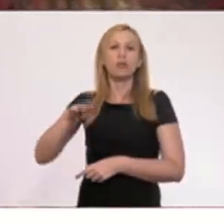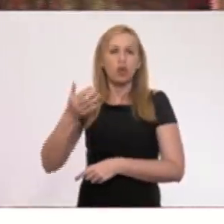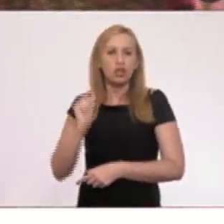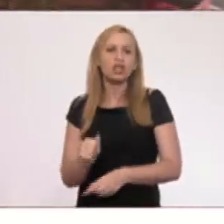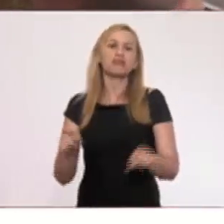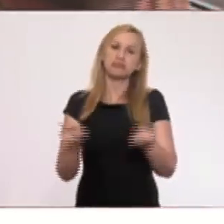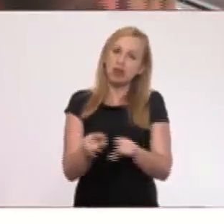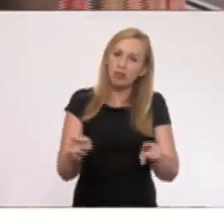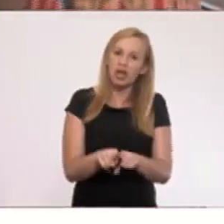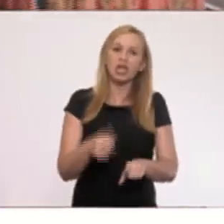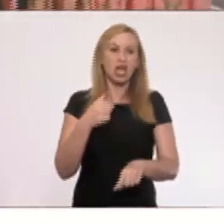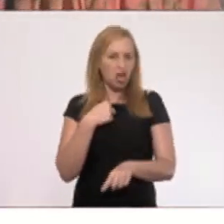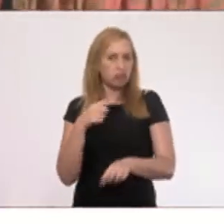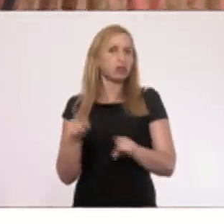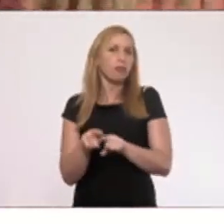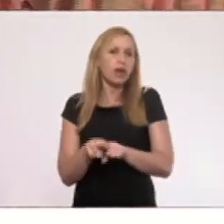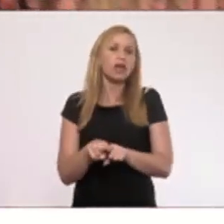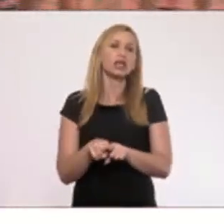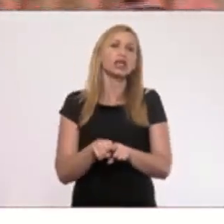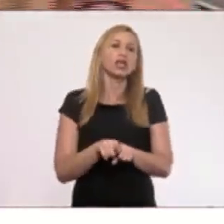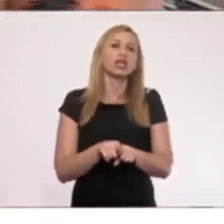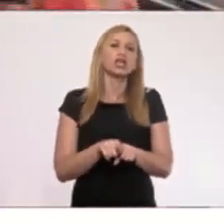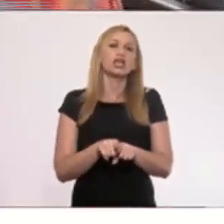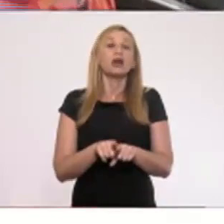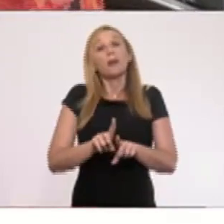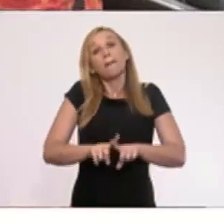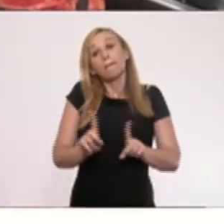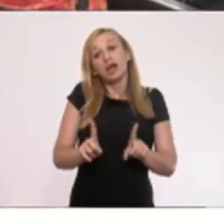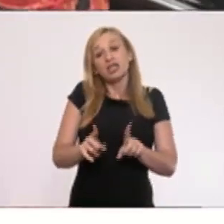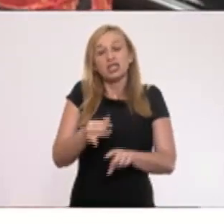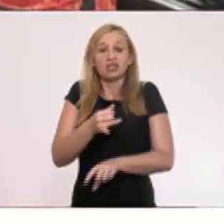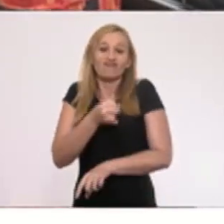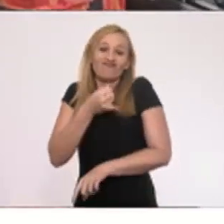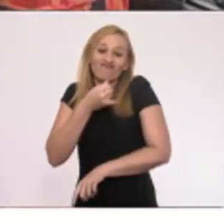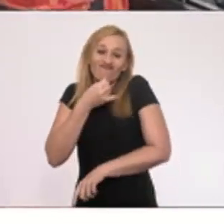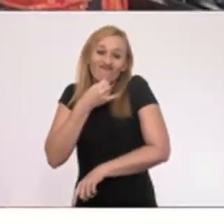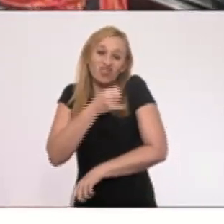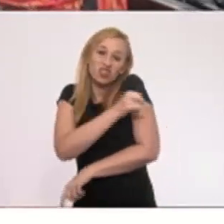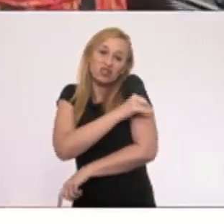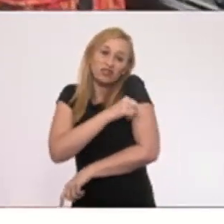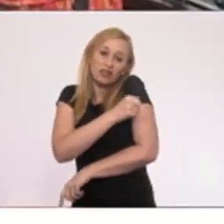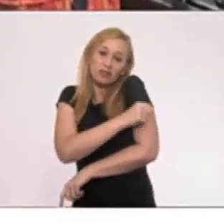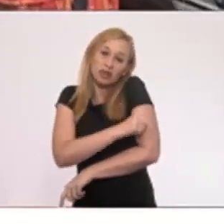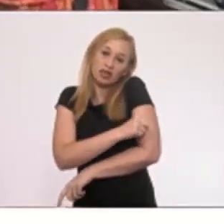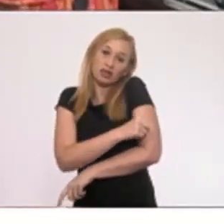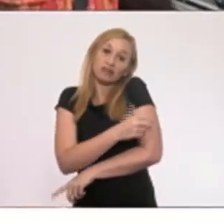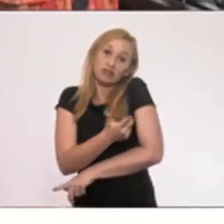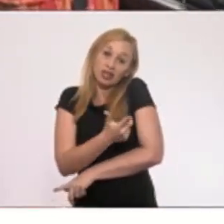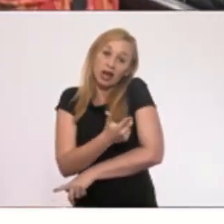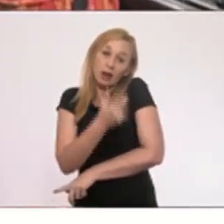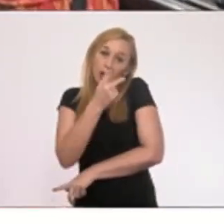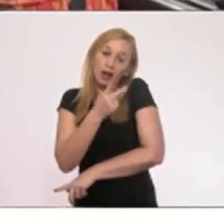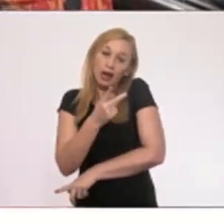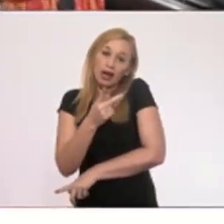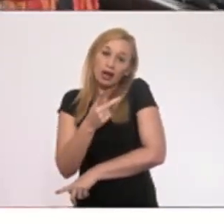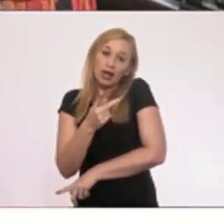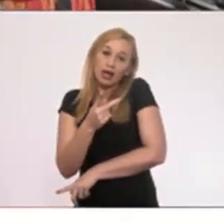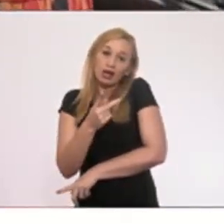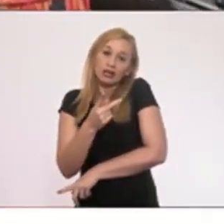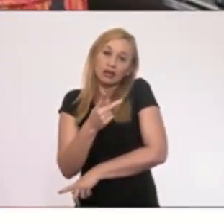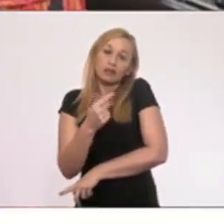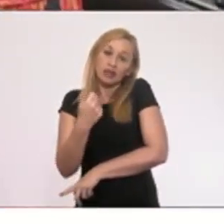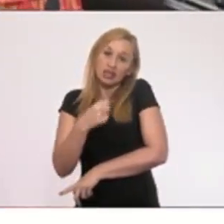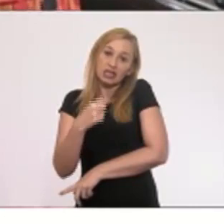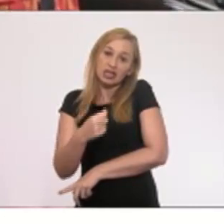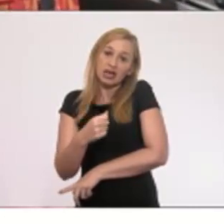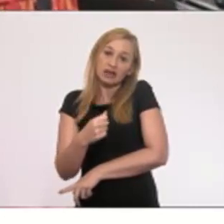também. Eu, obviamente, também. Mas, infelizmente, não tínhamos ali a palavra da autora. Sem